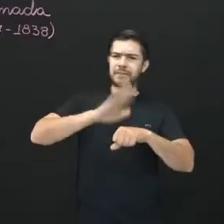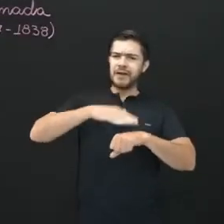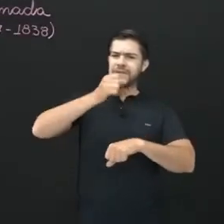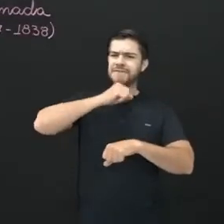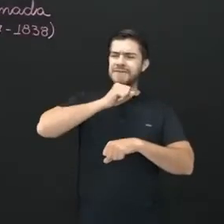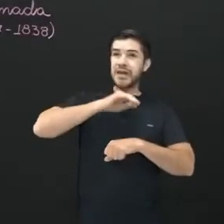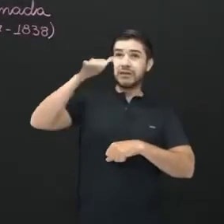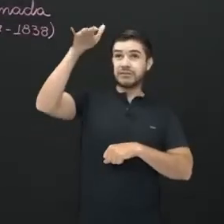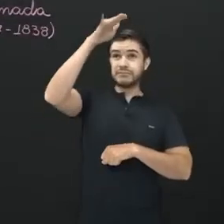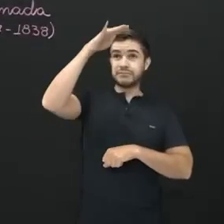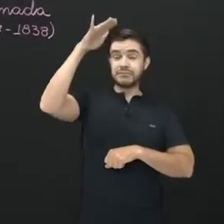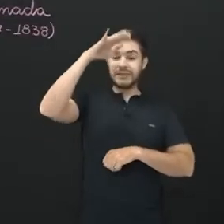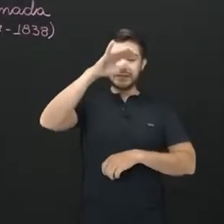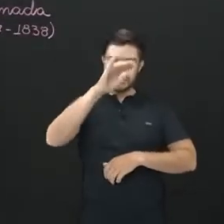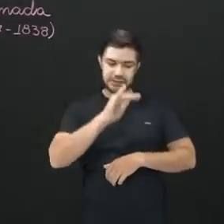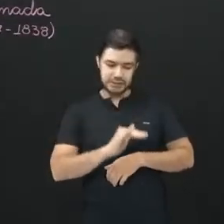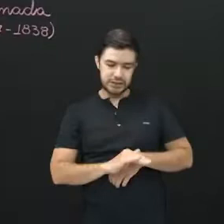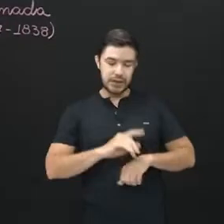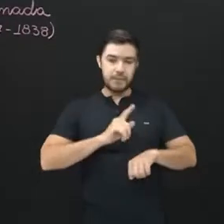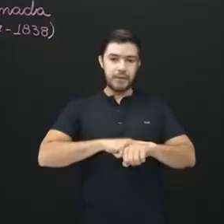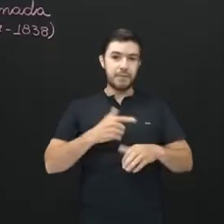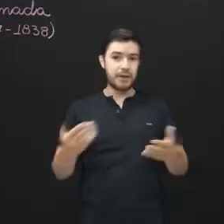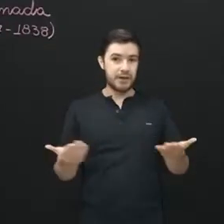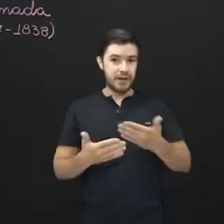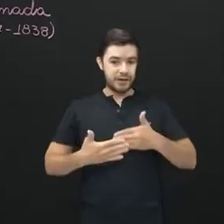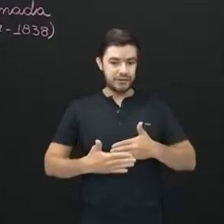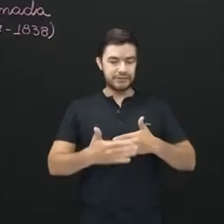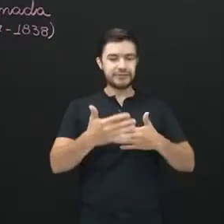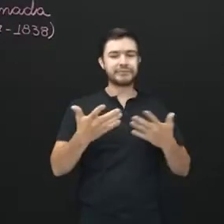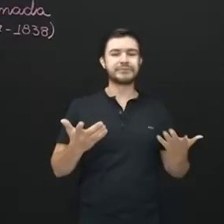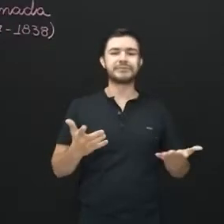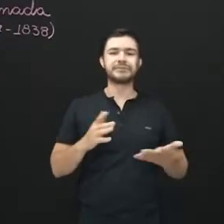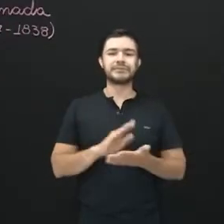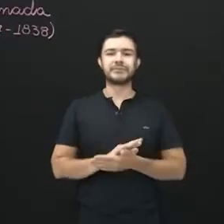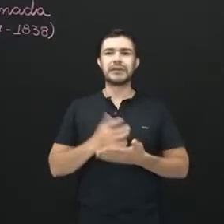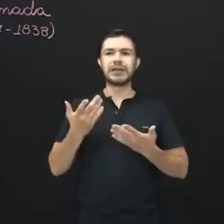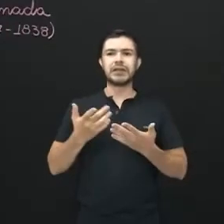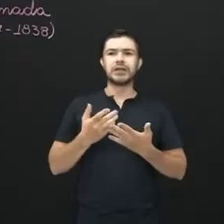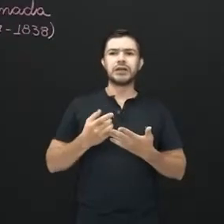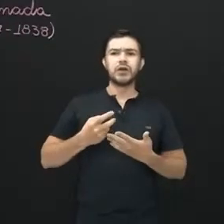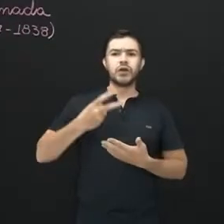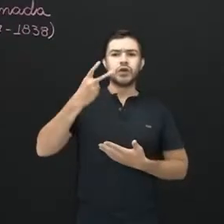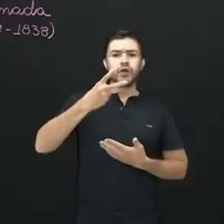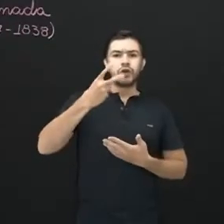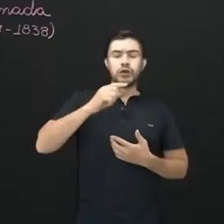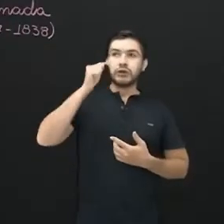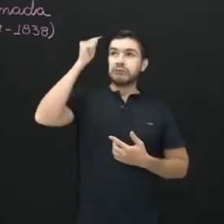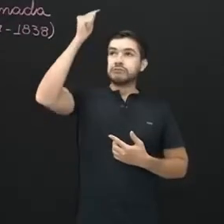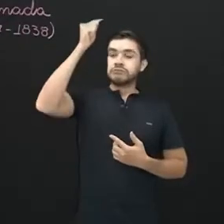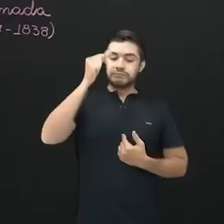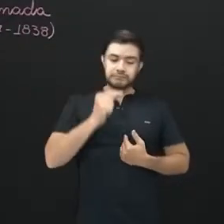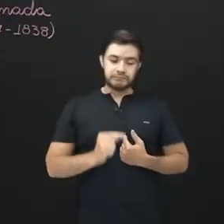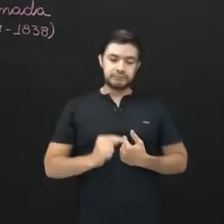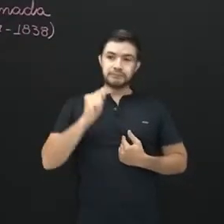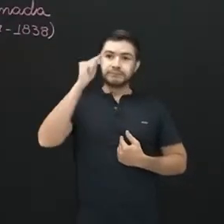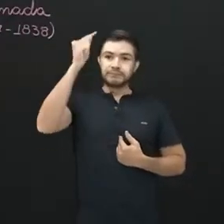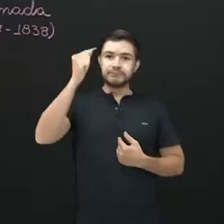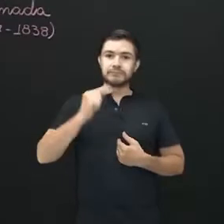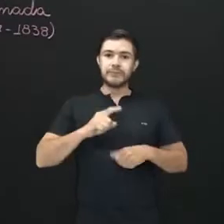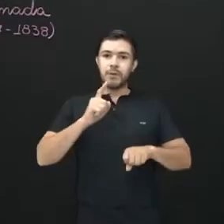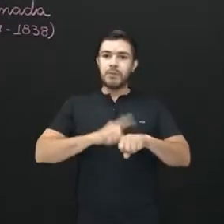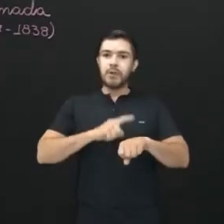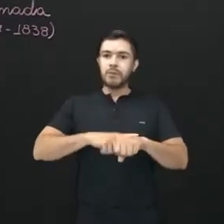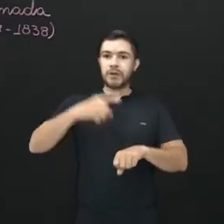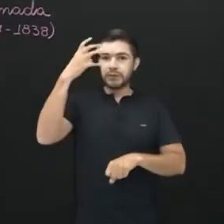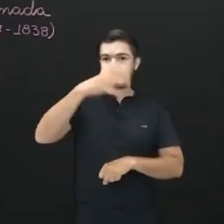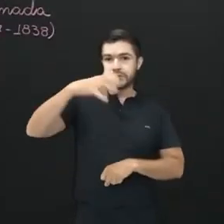aqui embaixo os períodos mais recentes. Eu destaquei com vocês dois dos períodos do Império Brasileiro.